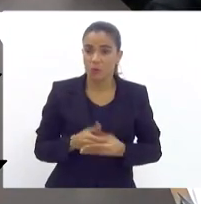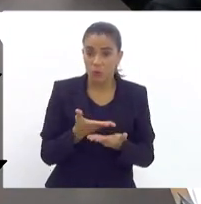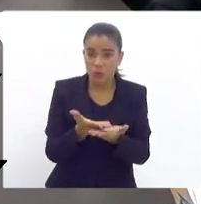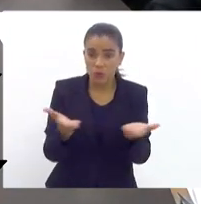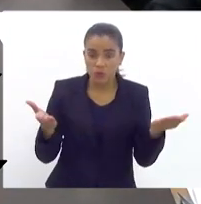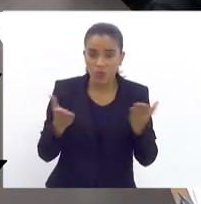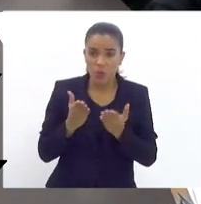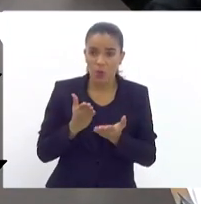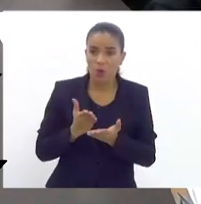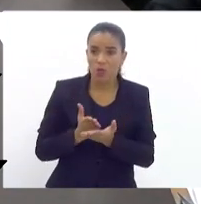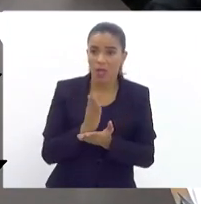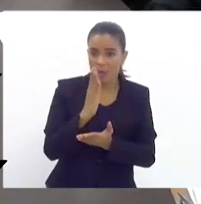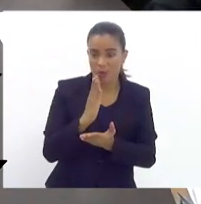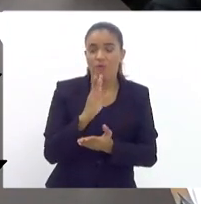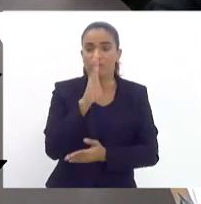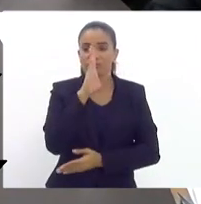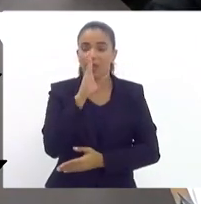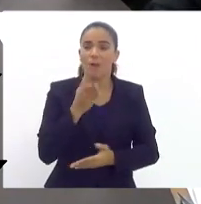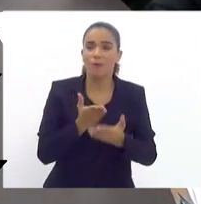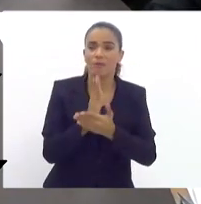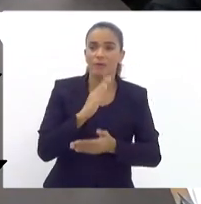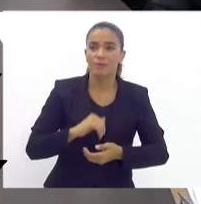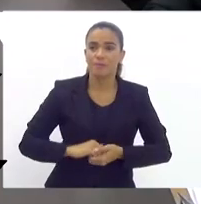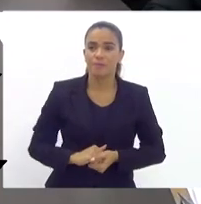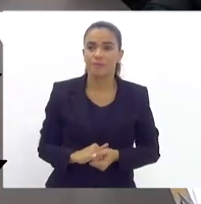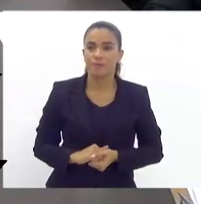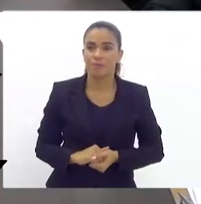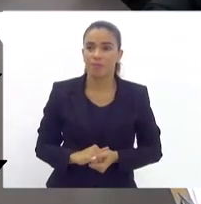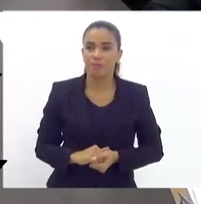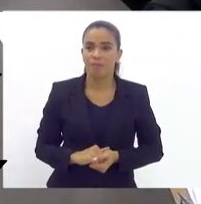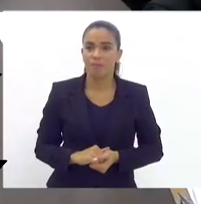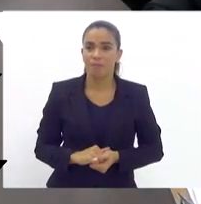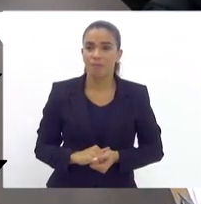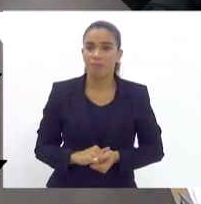Senhores que aprovam, permaneçam como estão. Aprovado.